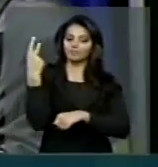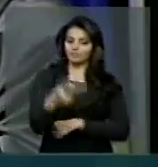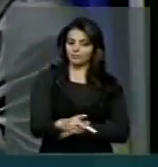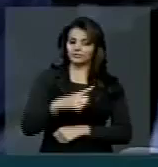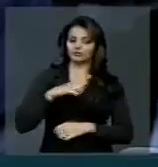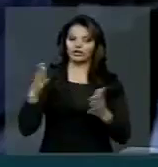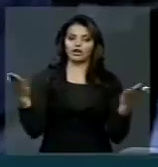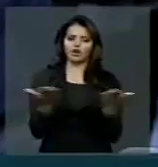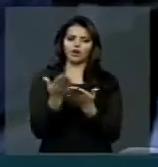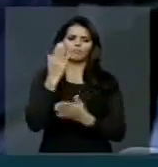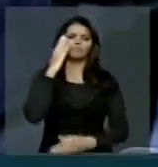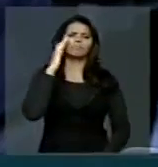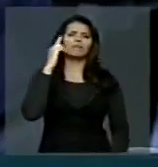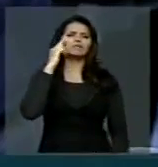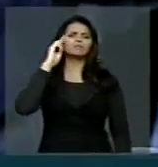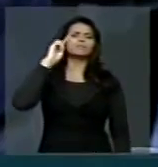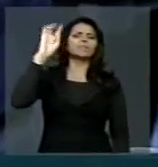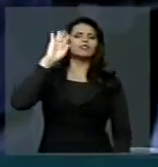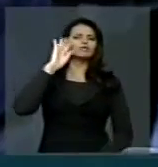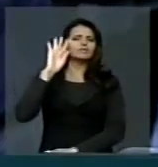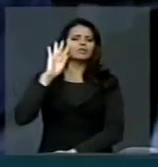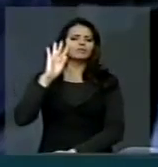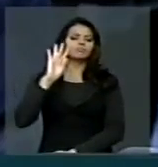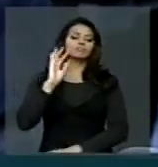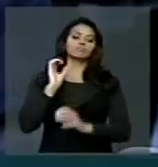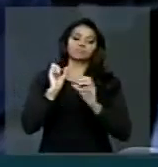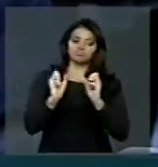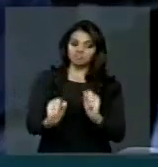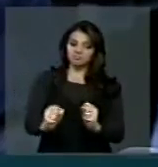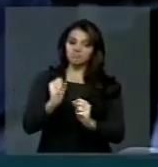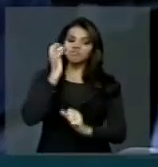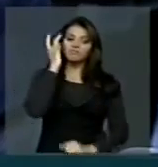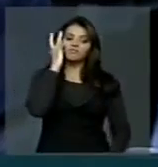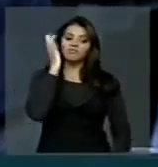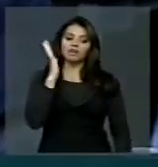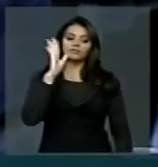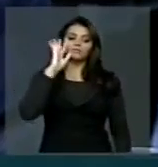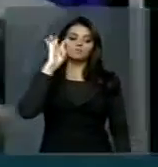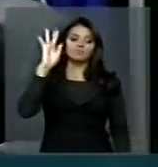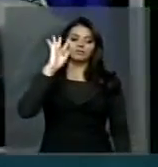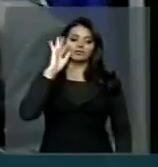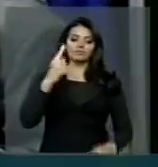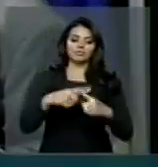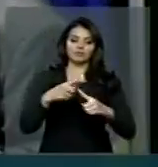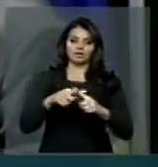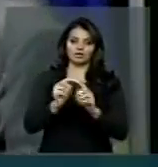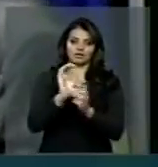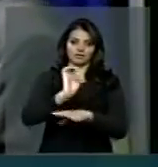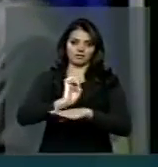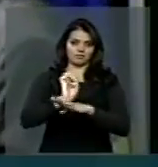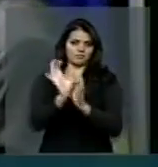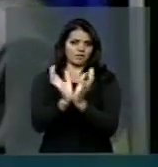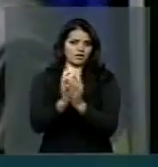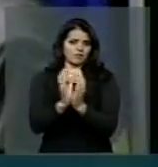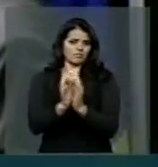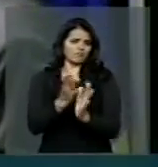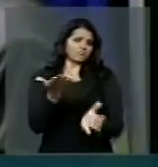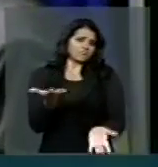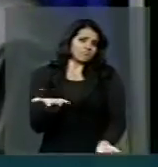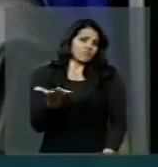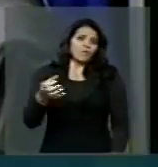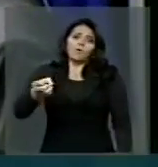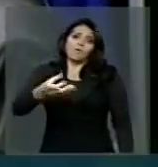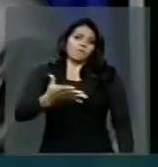agora, eu fico imaginando, e pode ser até mais fácil de imaginar, vindo de Pernambuco, quem sabe, um novo.